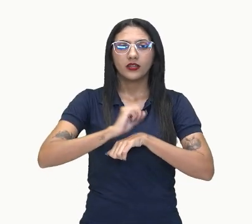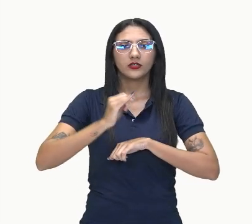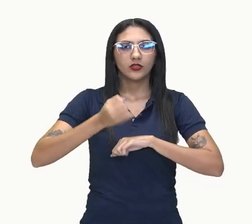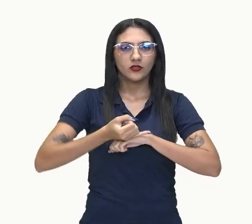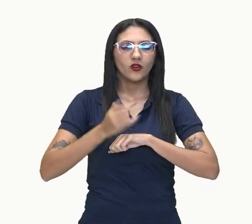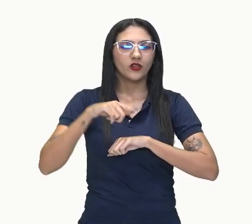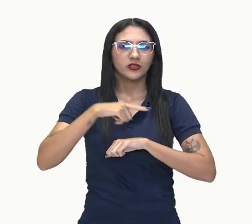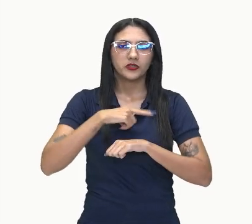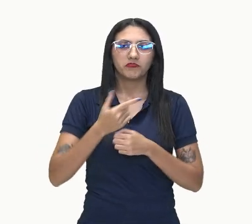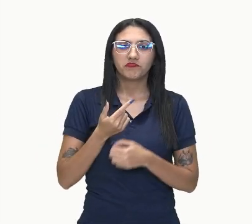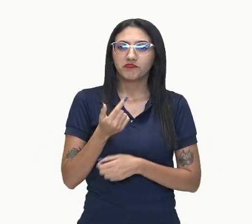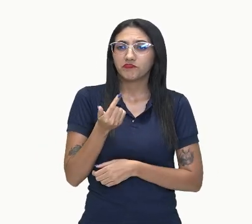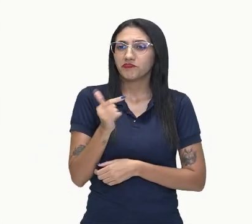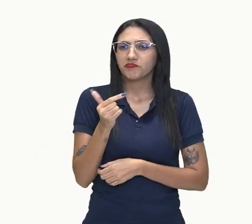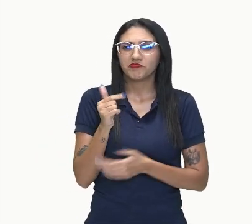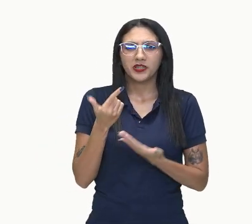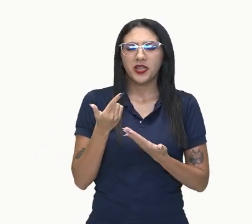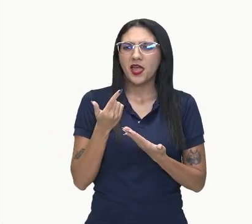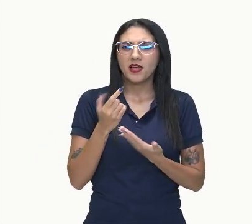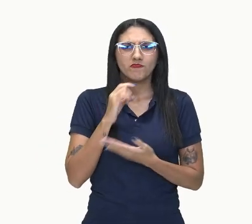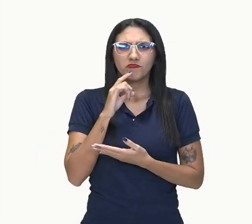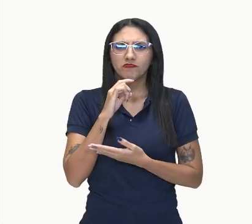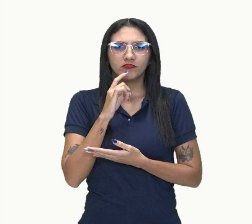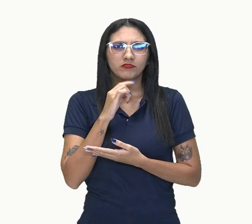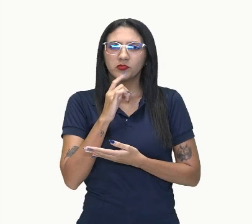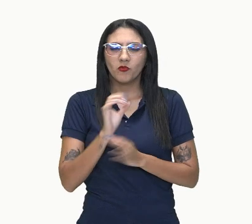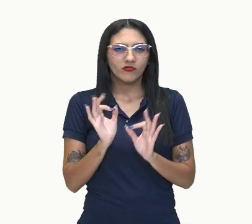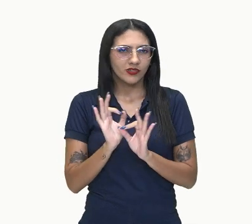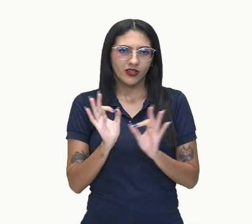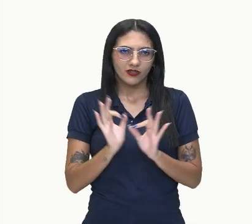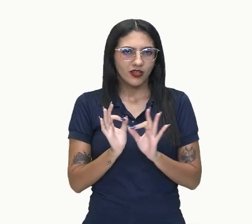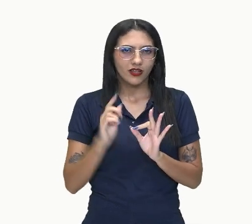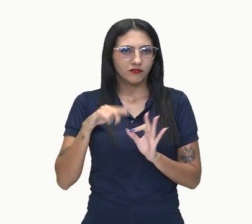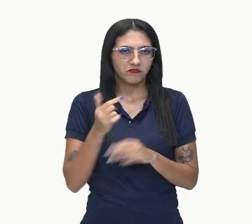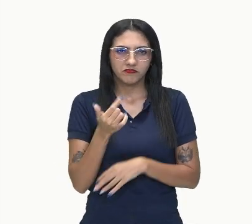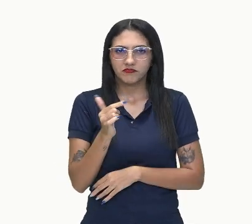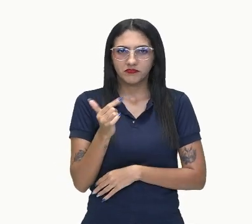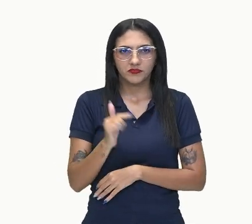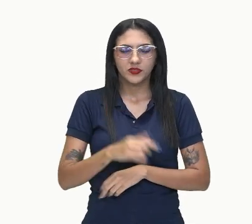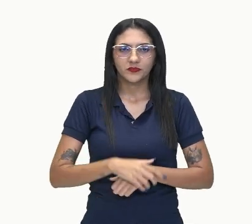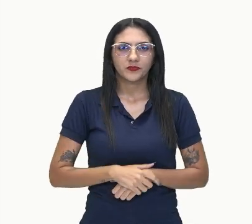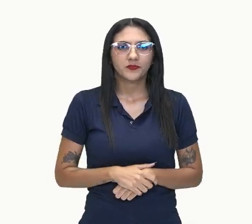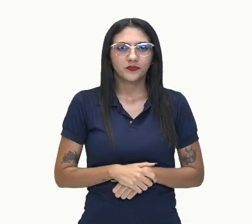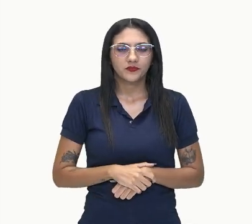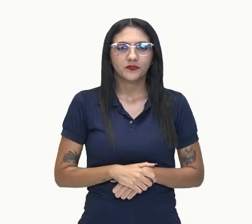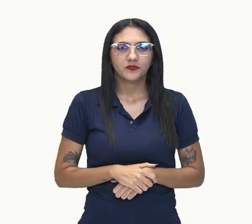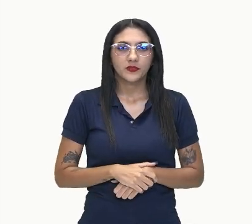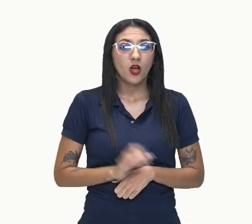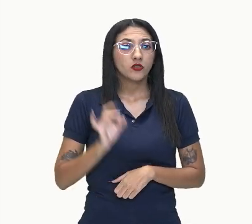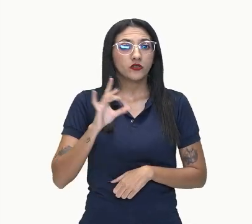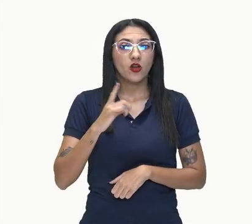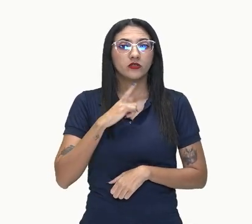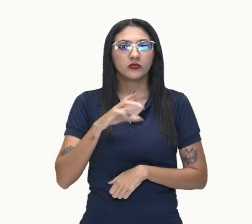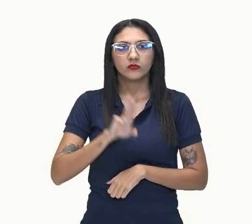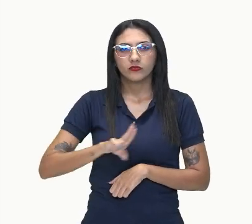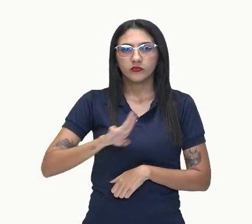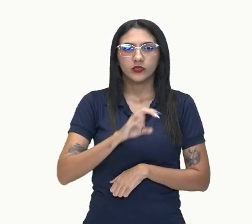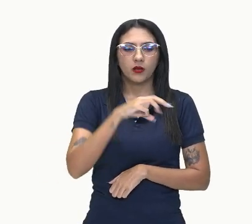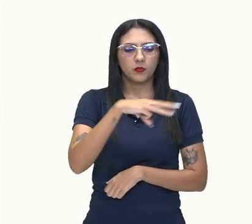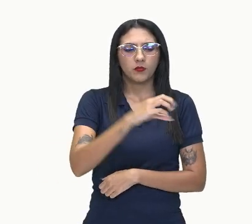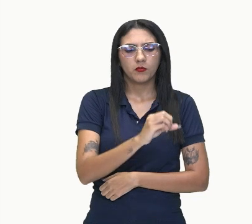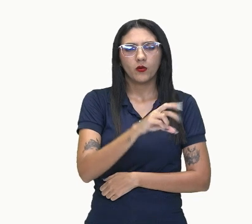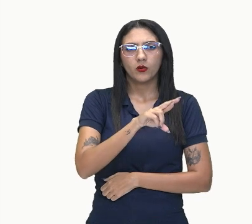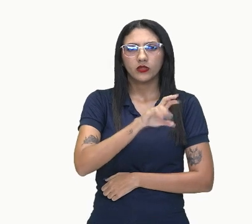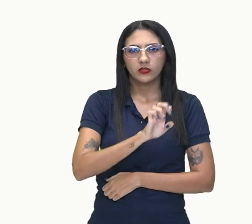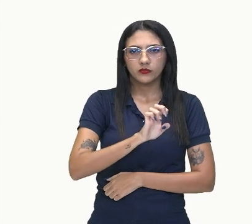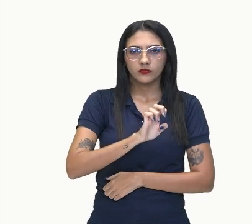não tem mistério, ok? Não tem mistério. A gente vai usar o more, mais